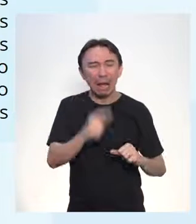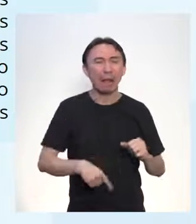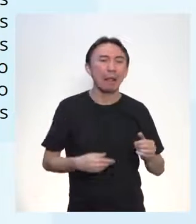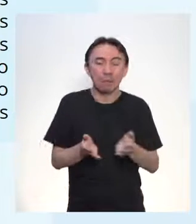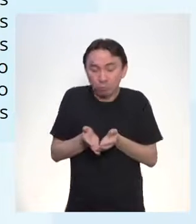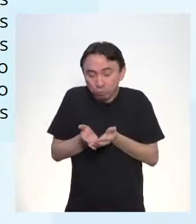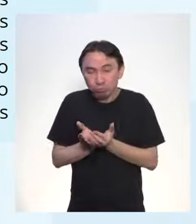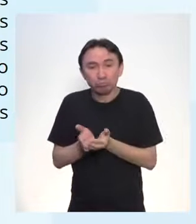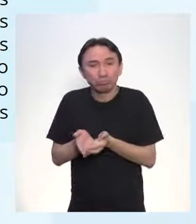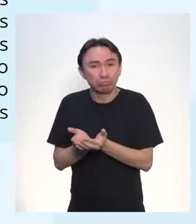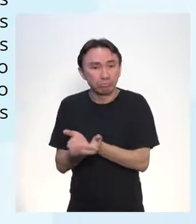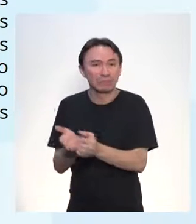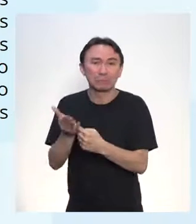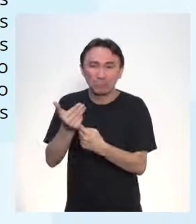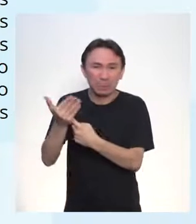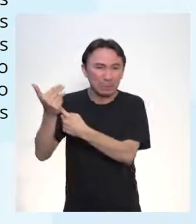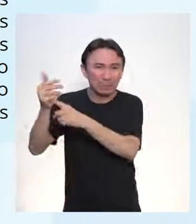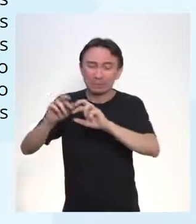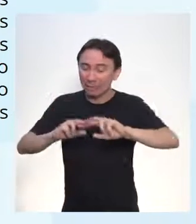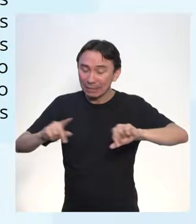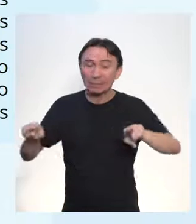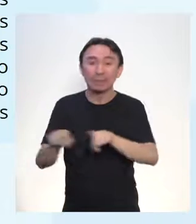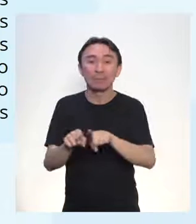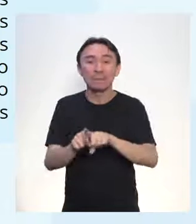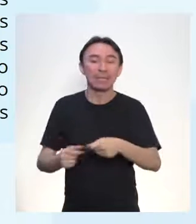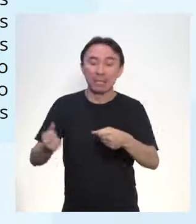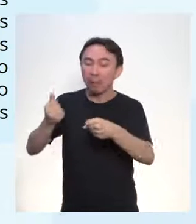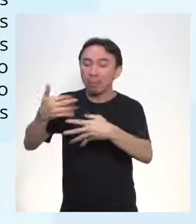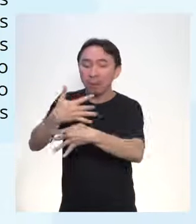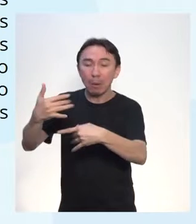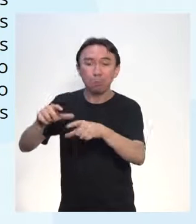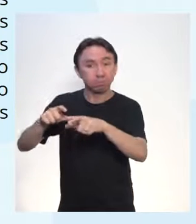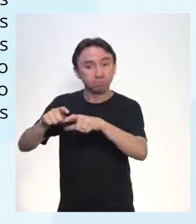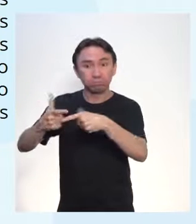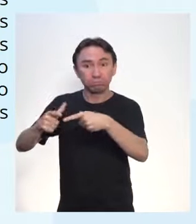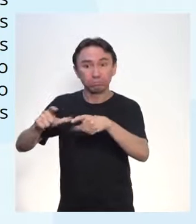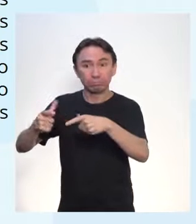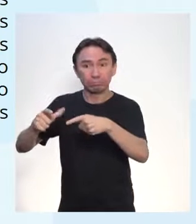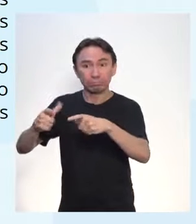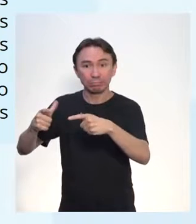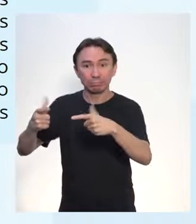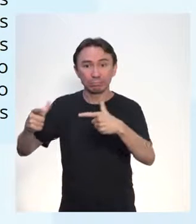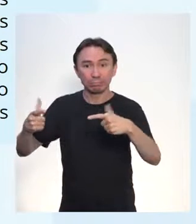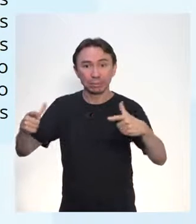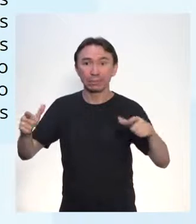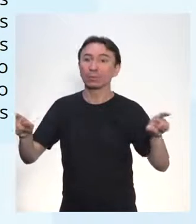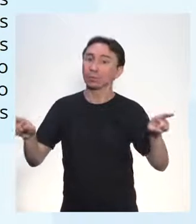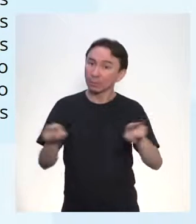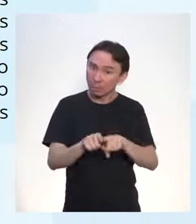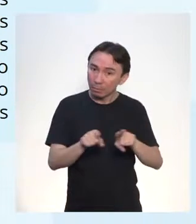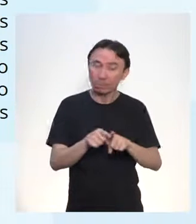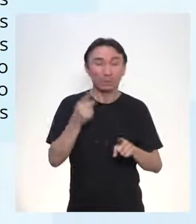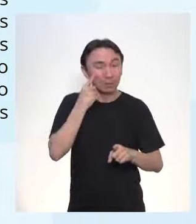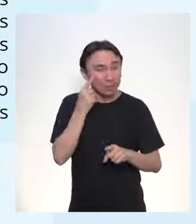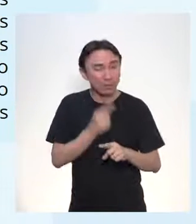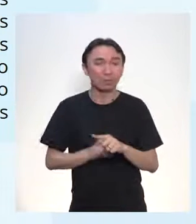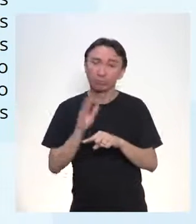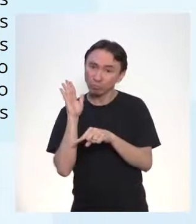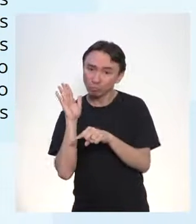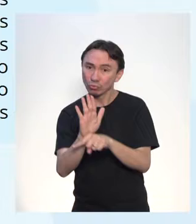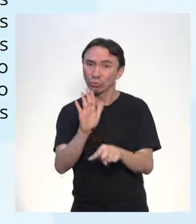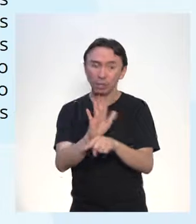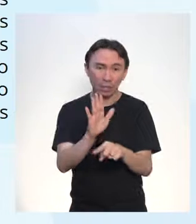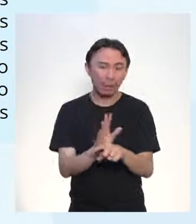navegação e o crescimento dos núcleos urbanos também contribuíram decisivamente ao rápido acréscimo